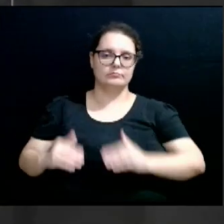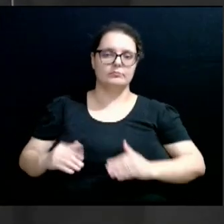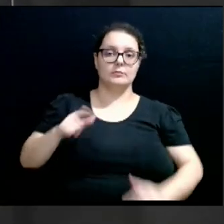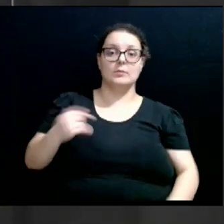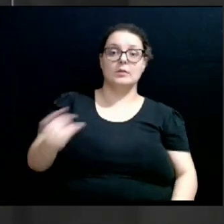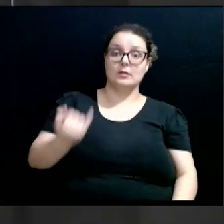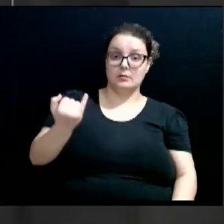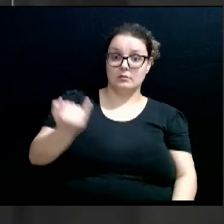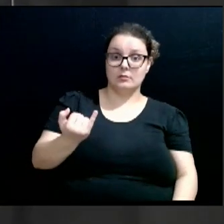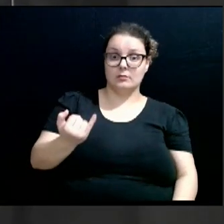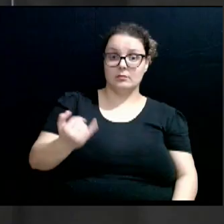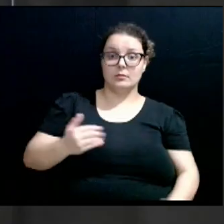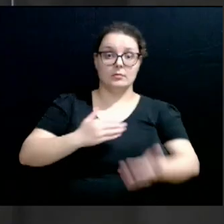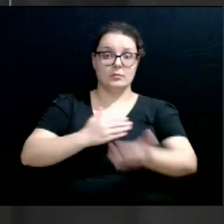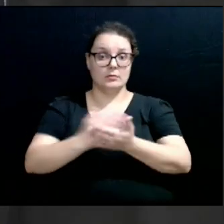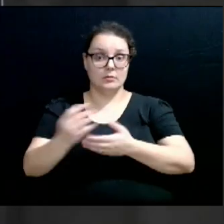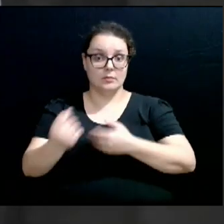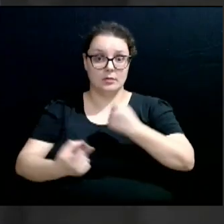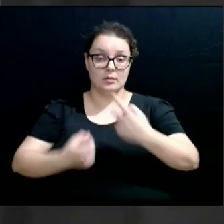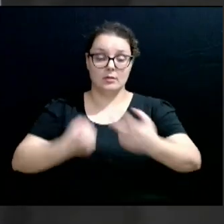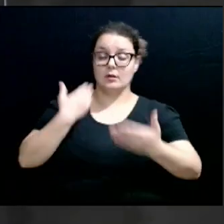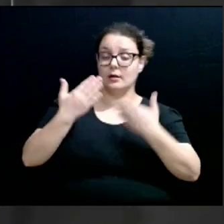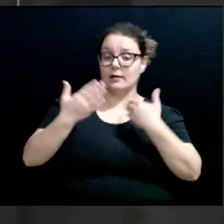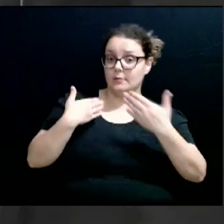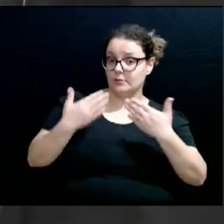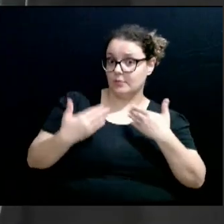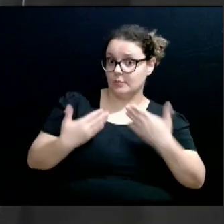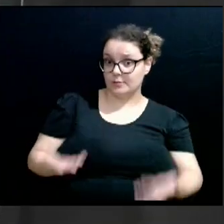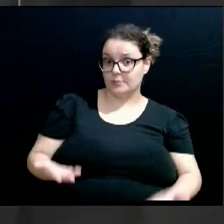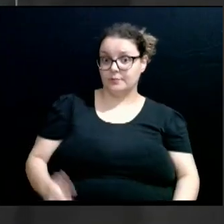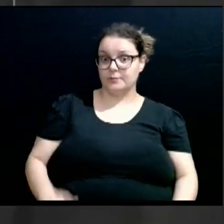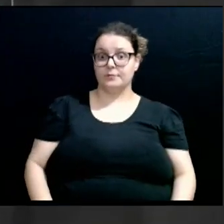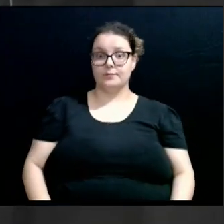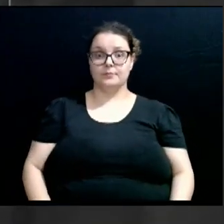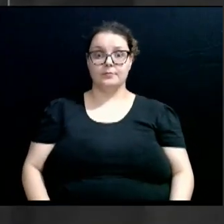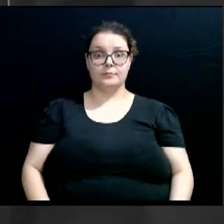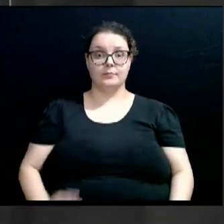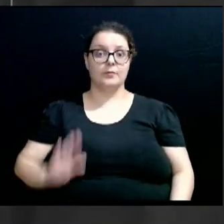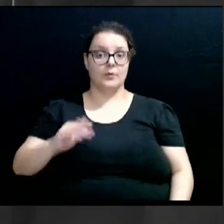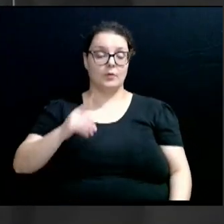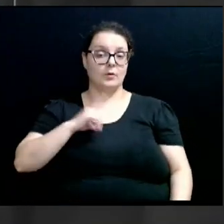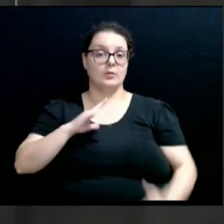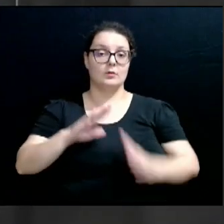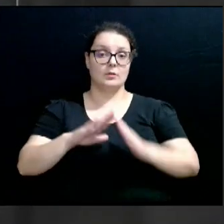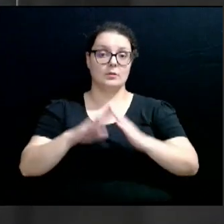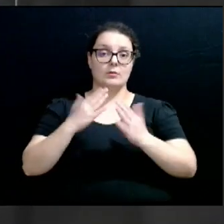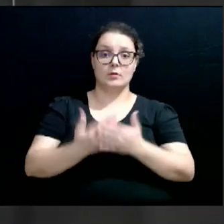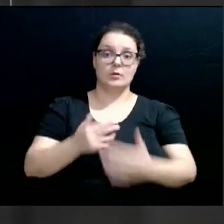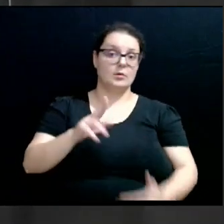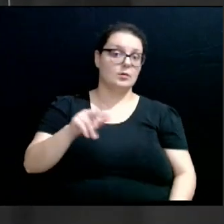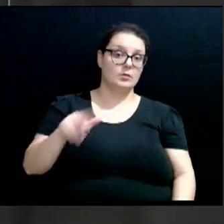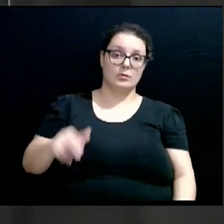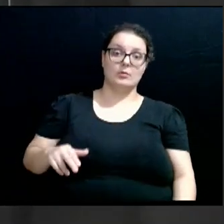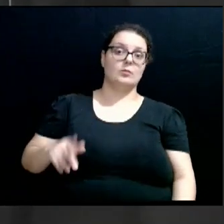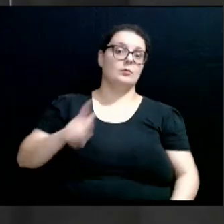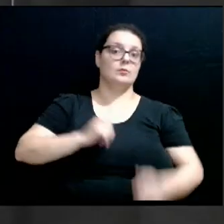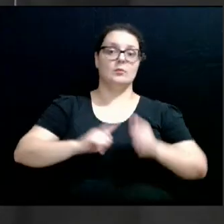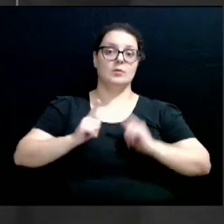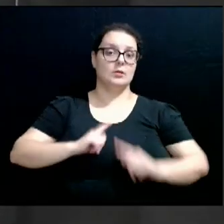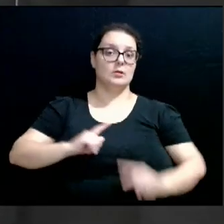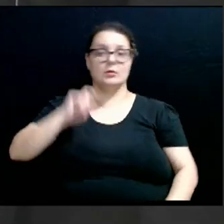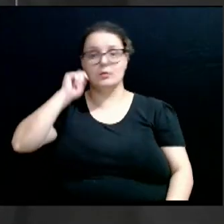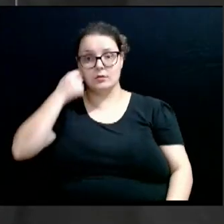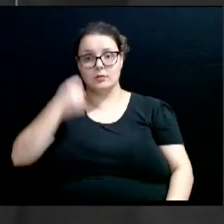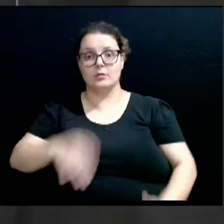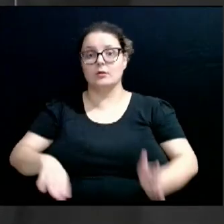alguns diálogos, né? Então, quando tem uma escola que ela nunca teve uma gestão negra, aí chega lá um OP negro,